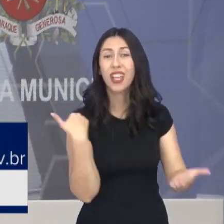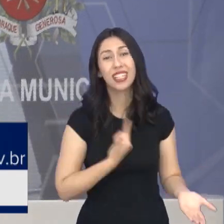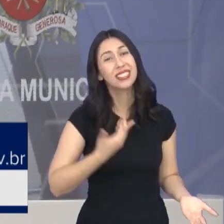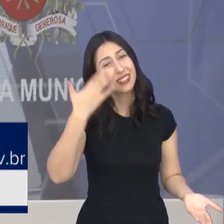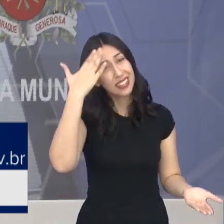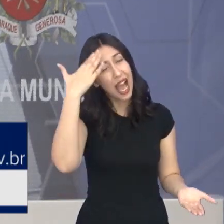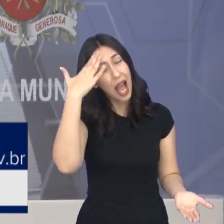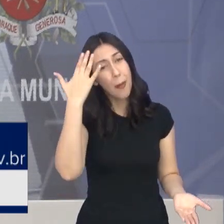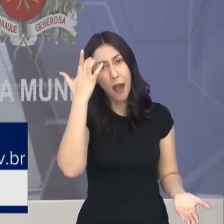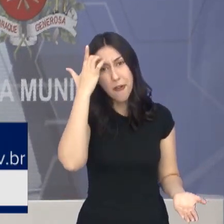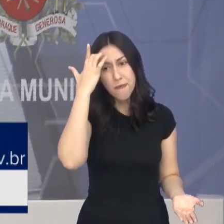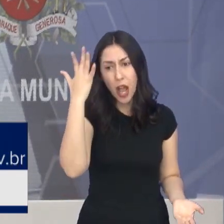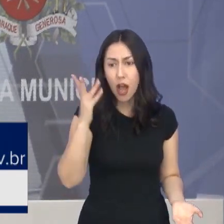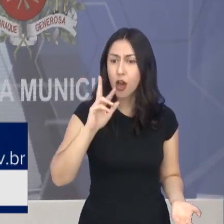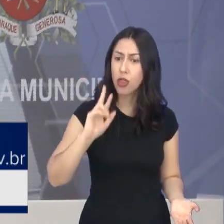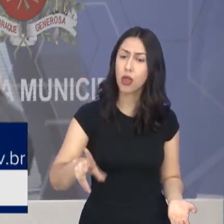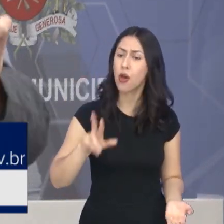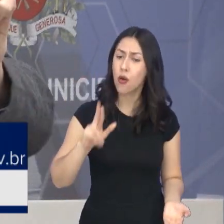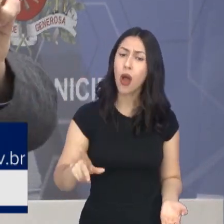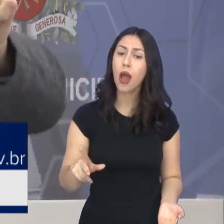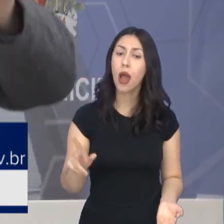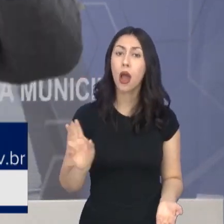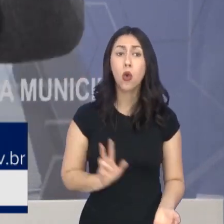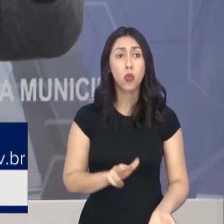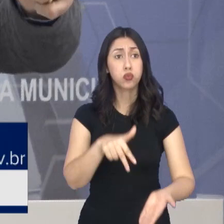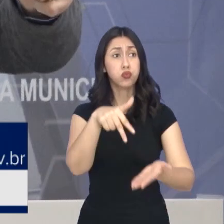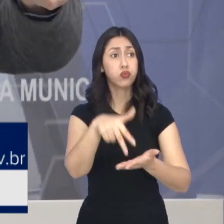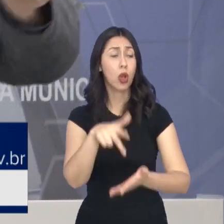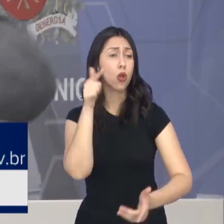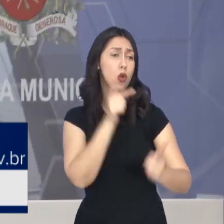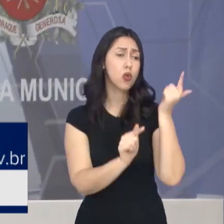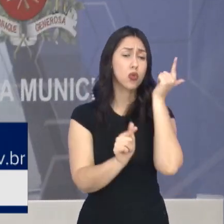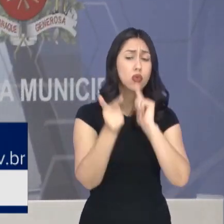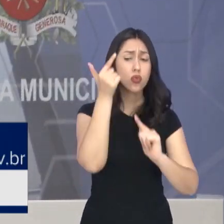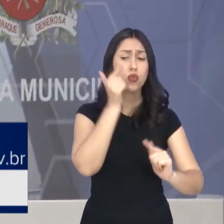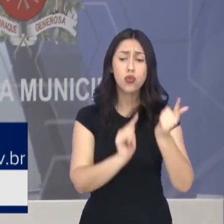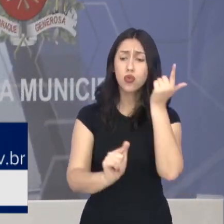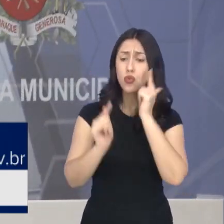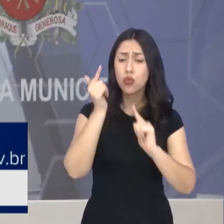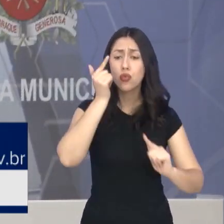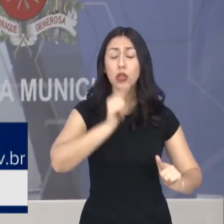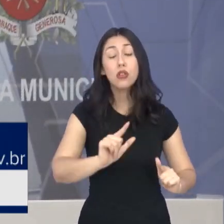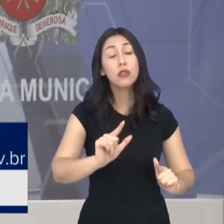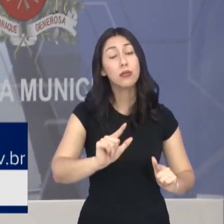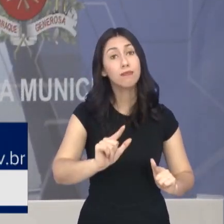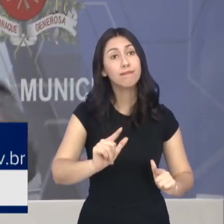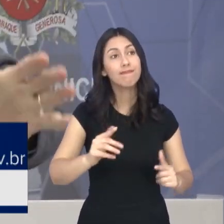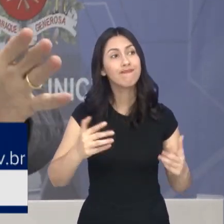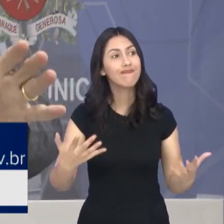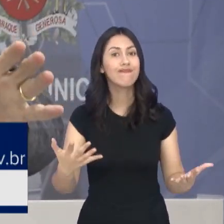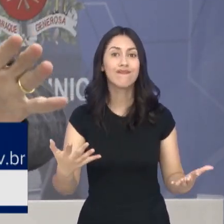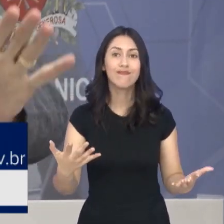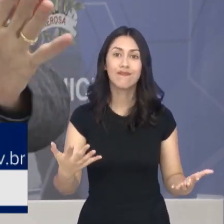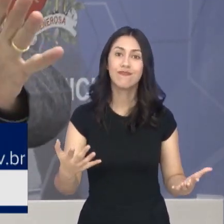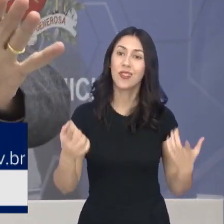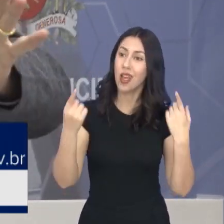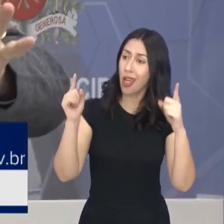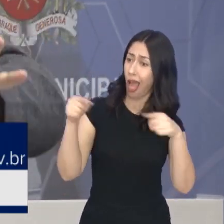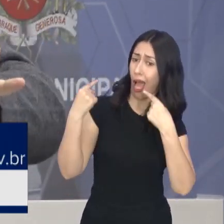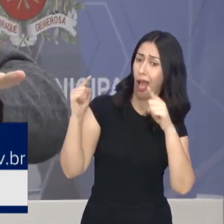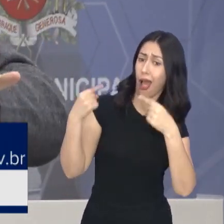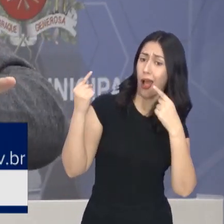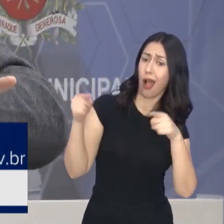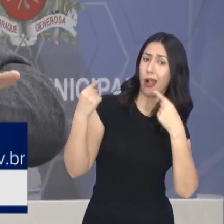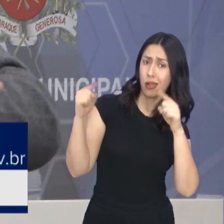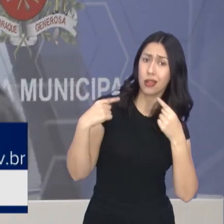né? A gente, quando vem no microfone e fala de diversas conquistas que a Frente Parlamentar obteve, a gente é criticado quando a gente faz